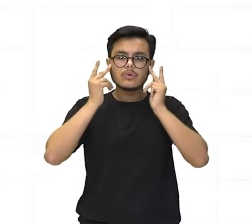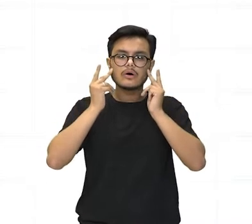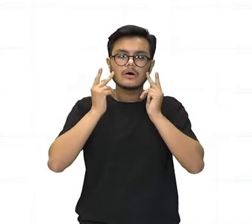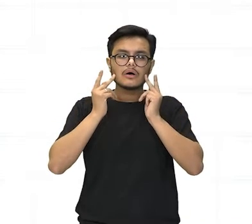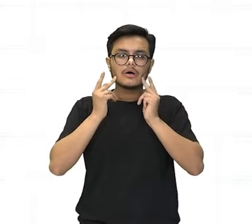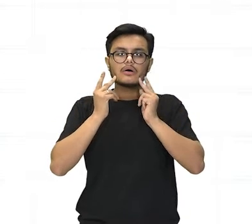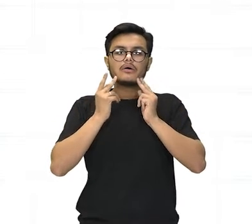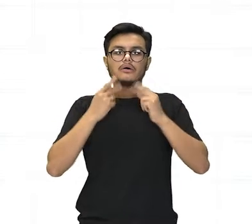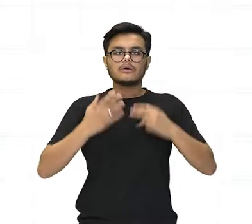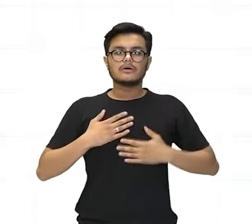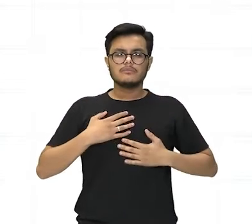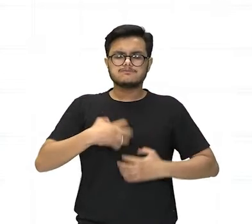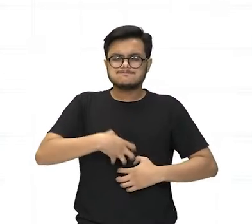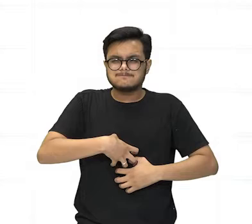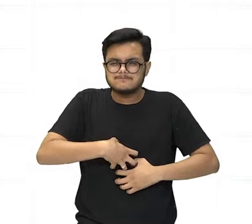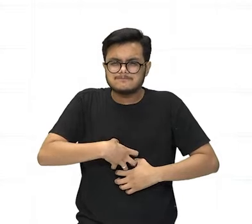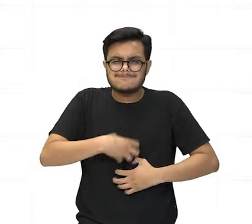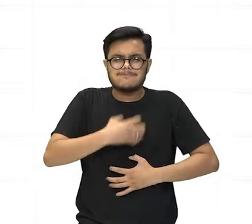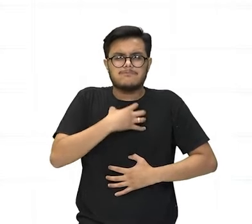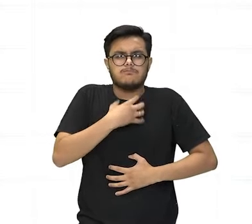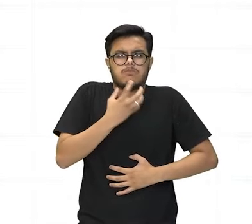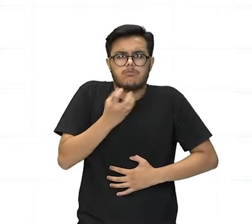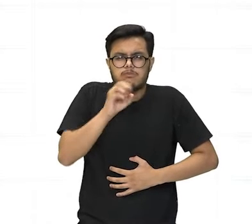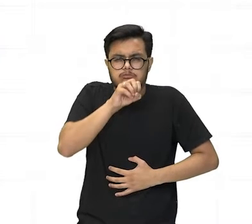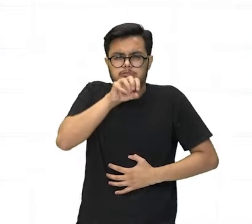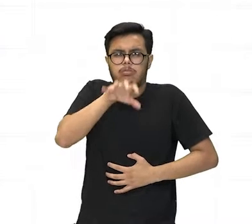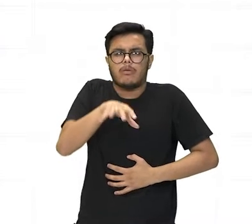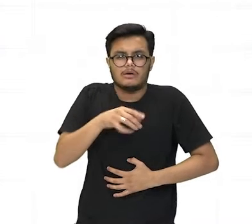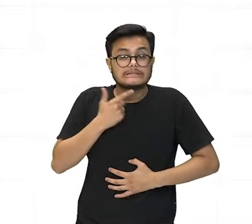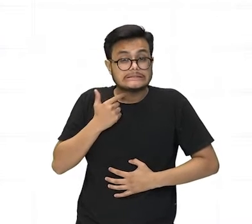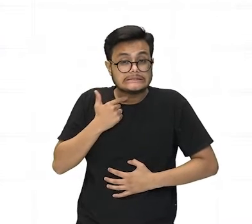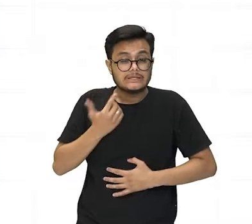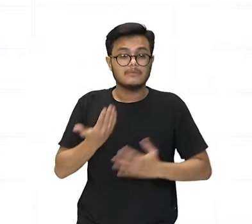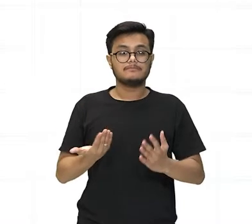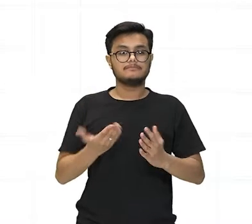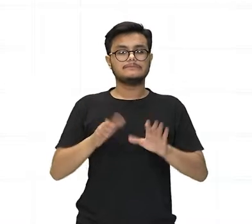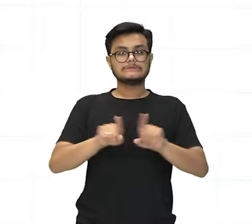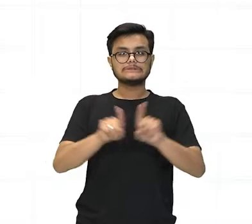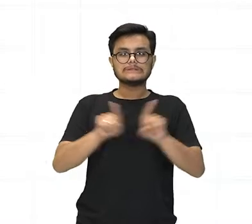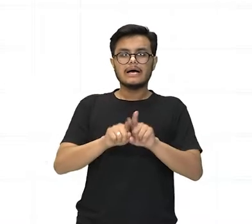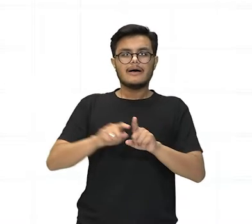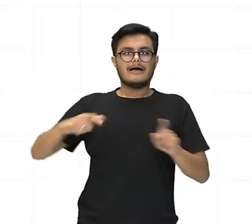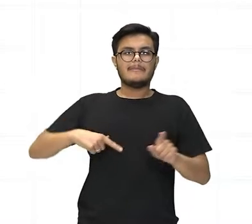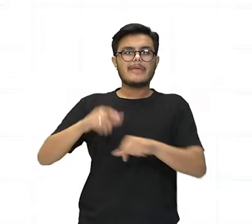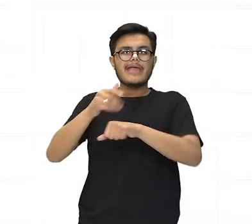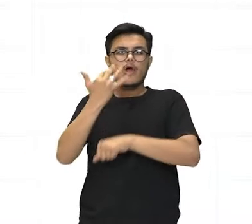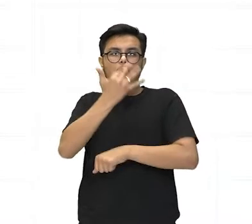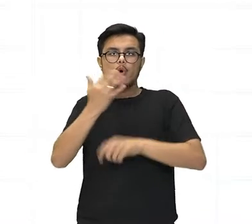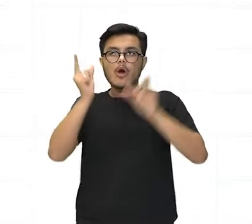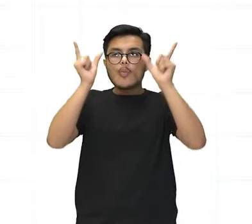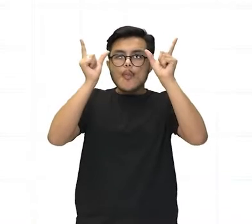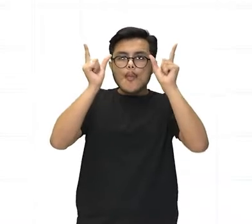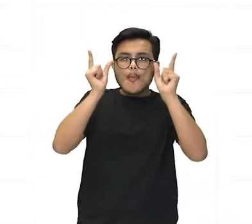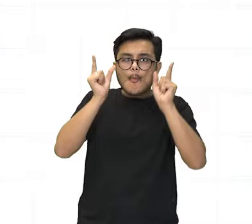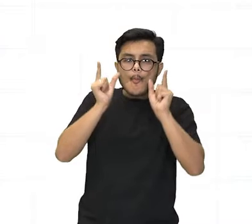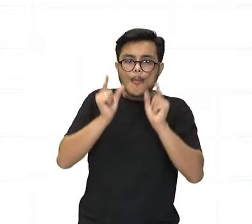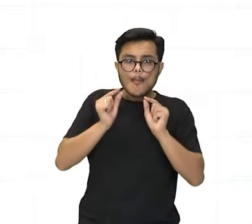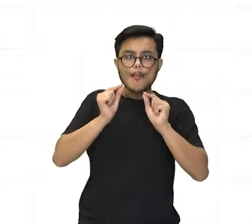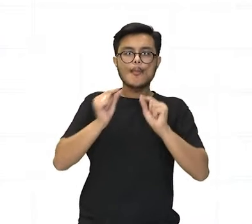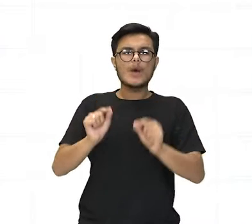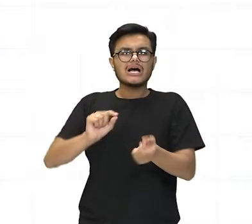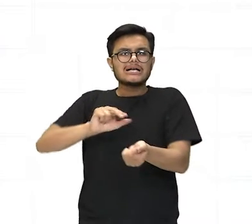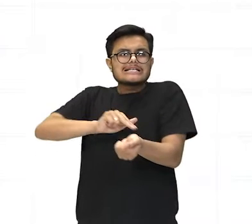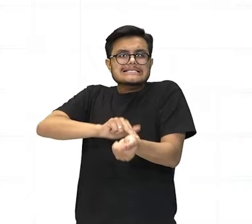abundante, náusea ou ânsia de vômito, palidez intensa, pulso